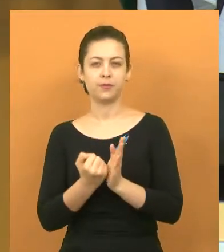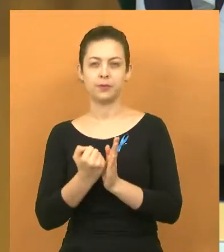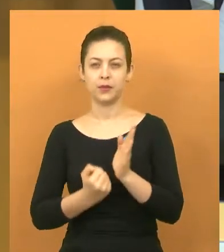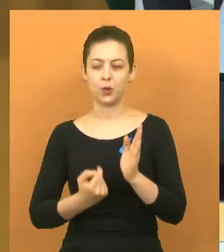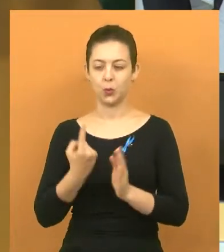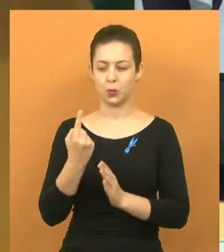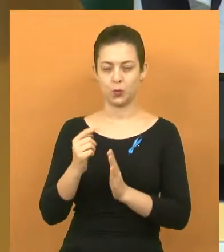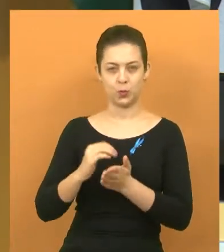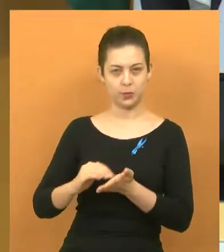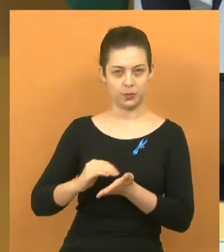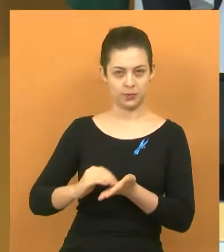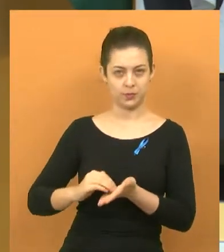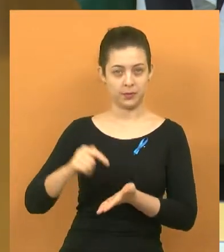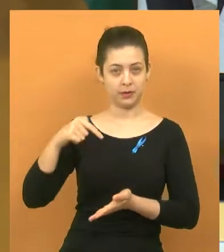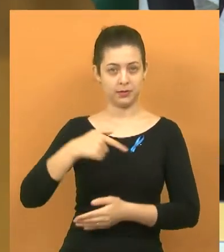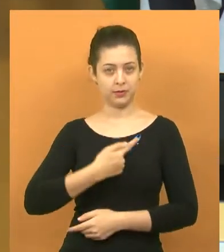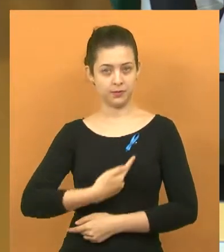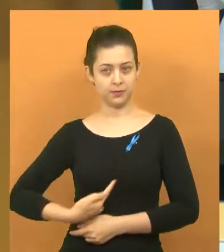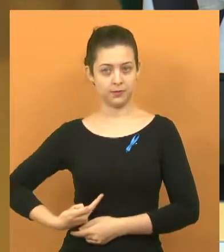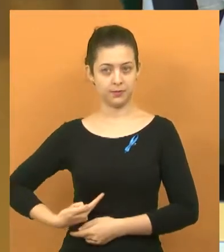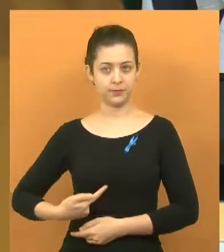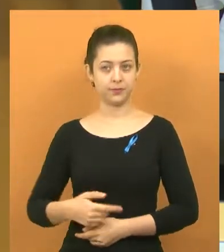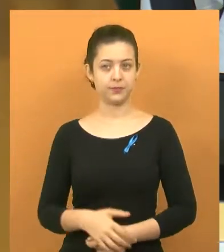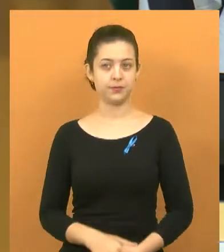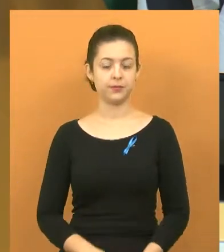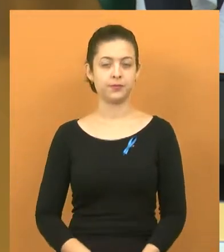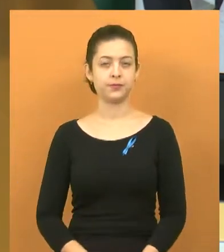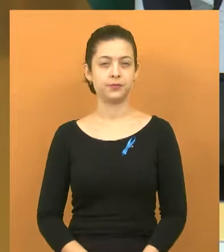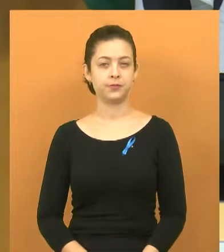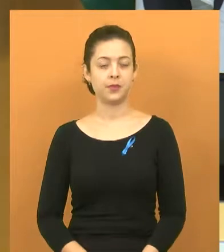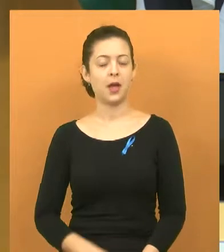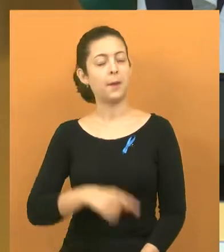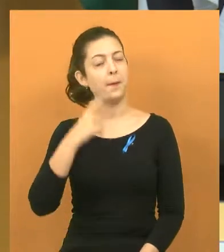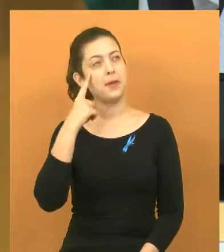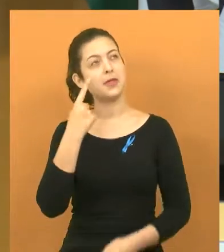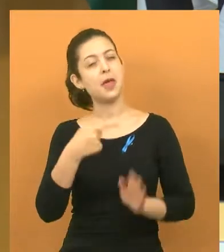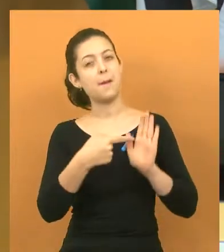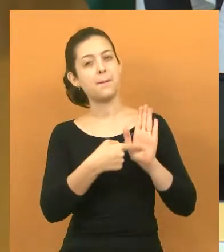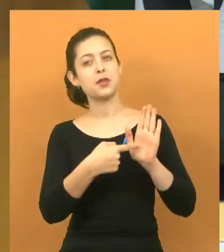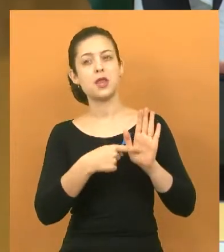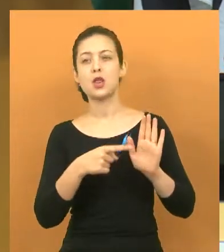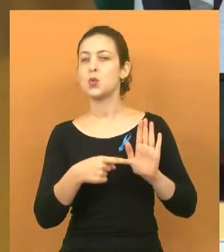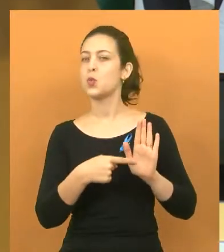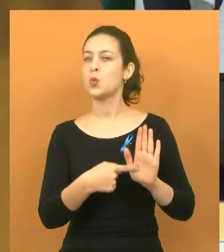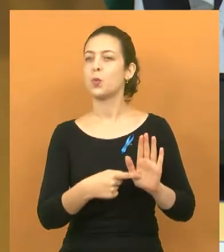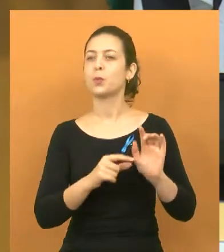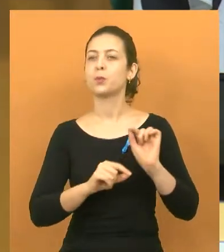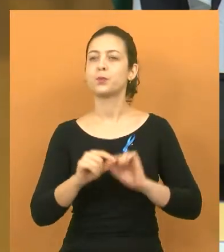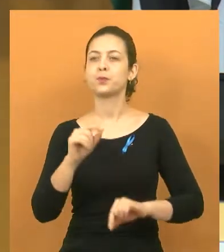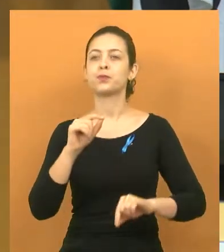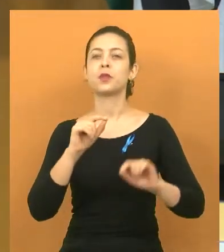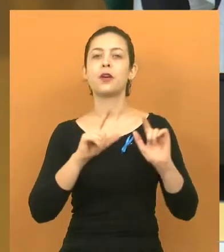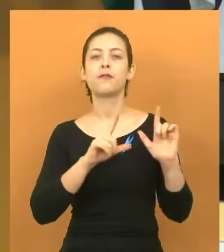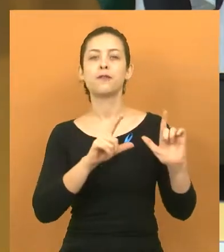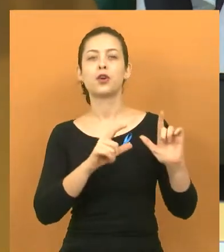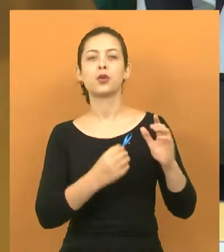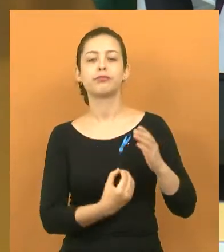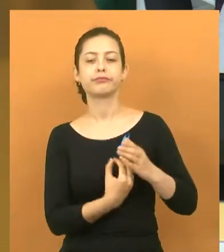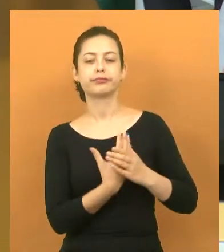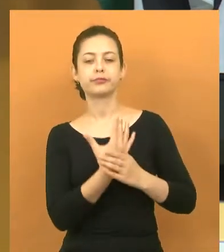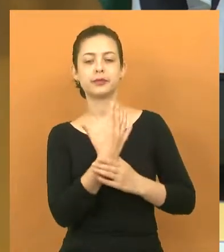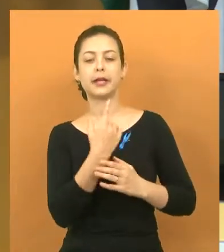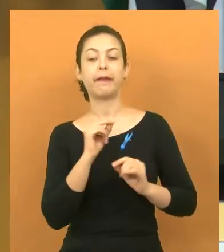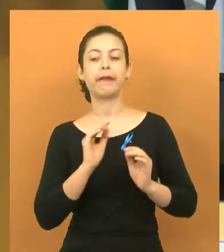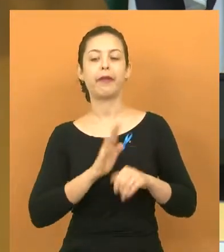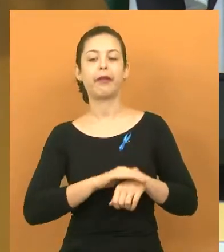dos secretários desse governo. Eu ia mostrar aqui, Fernando, só não vou mostrar porque eu tenho que mostrar a fonte, porque senão vai dar a impressão